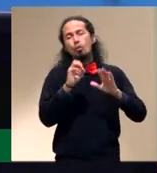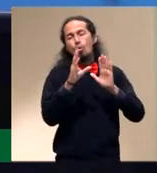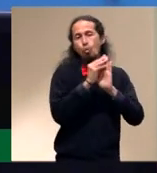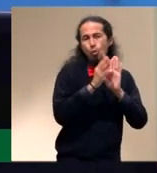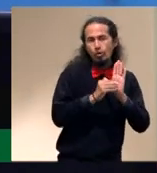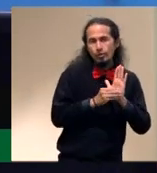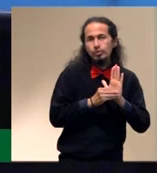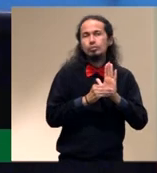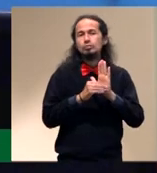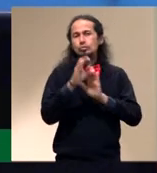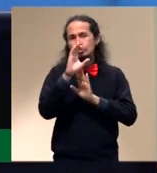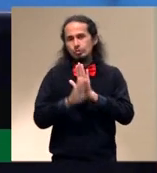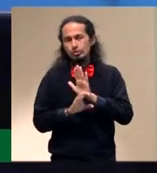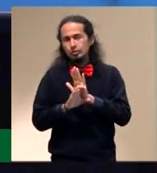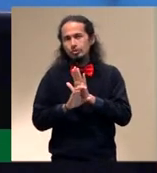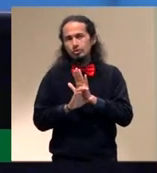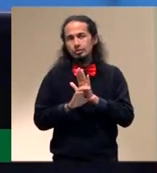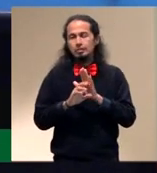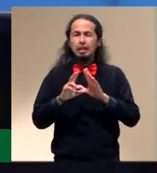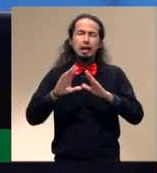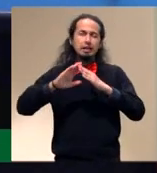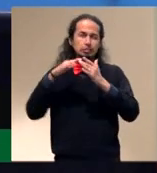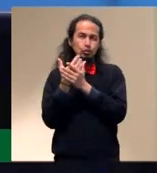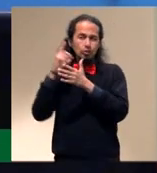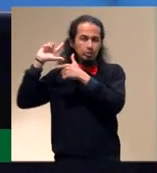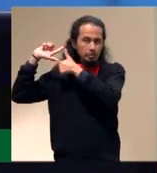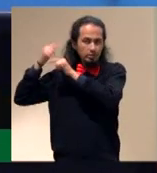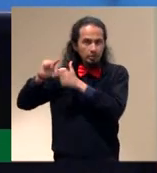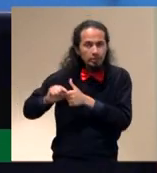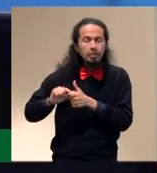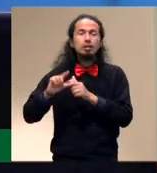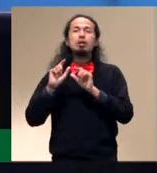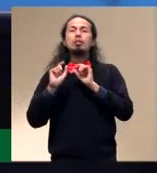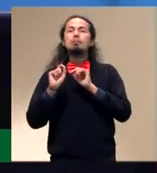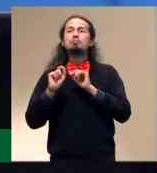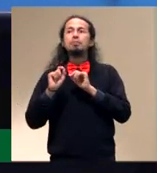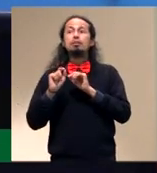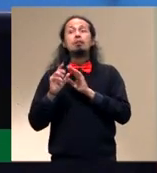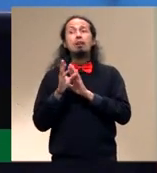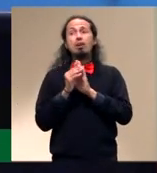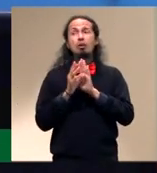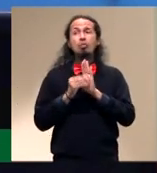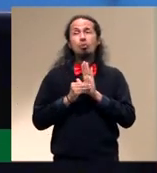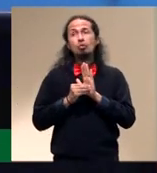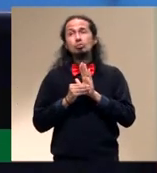orientados por uma escola tradicional, eles são conteúdos que são